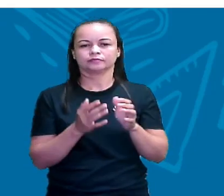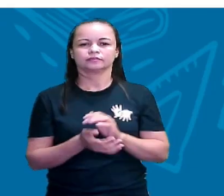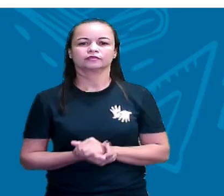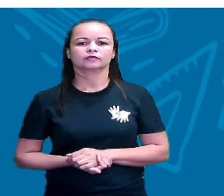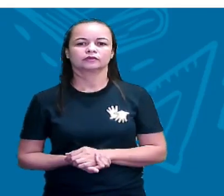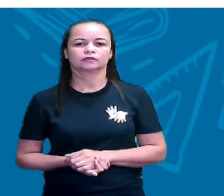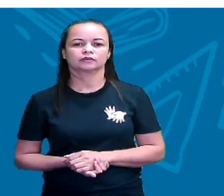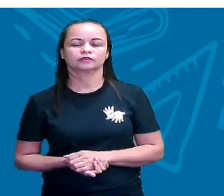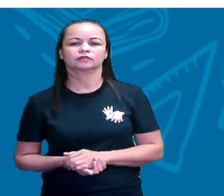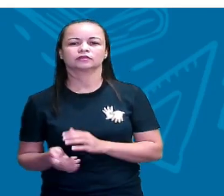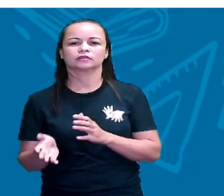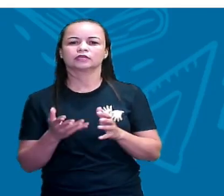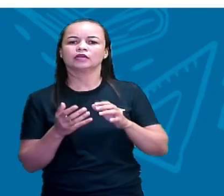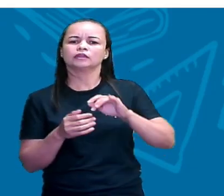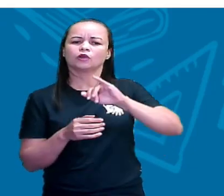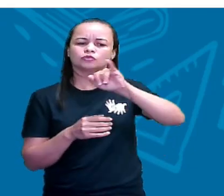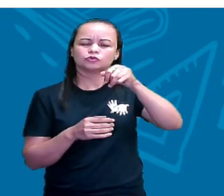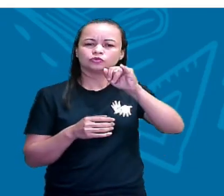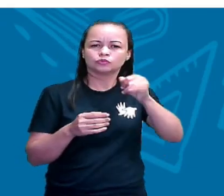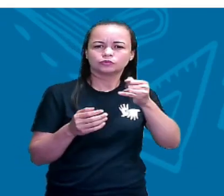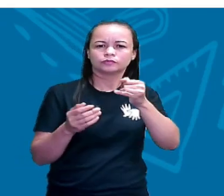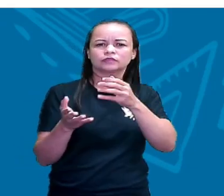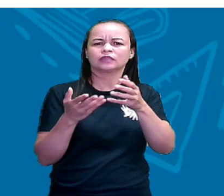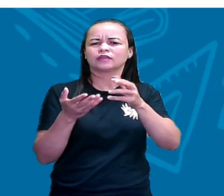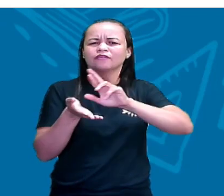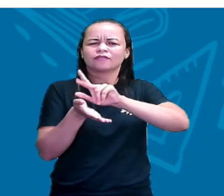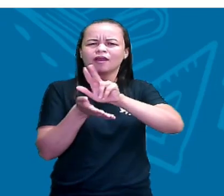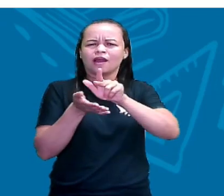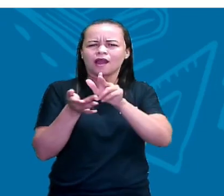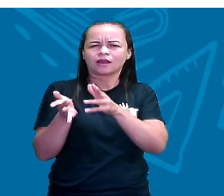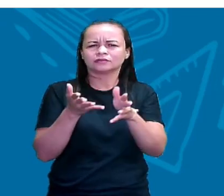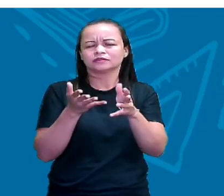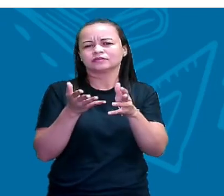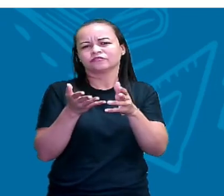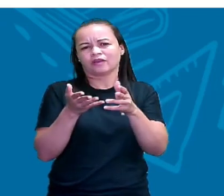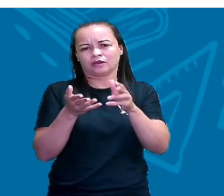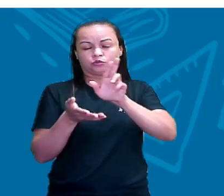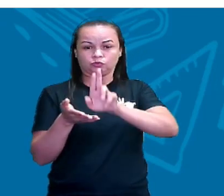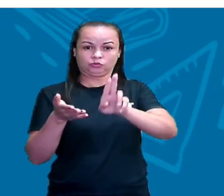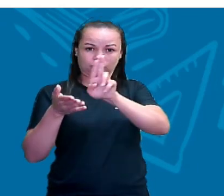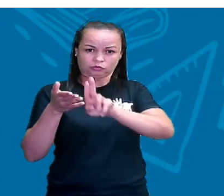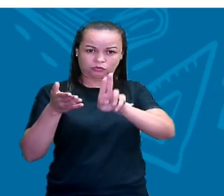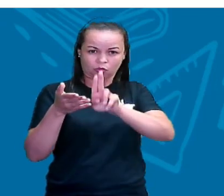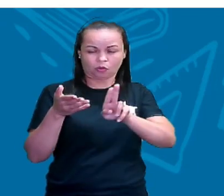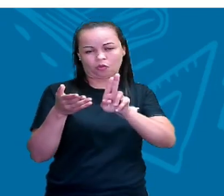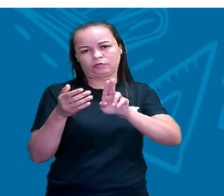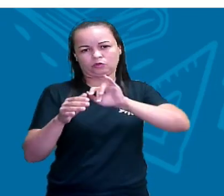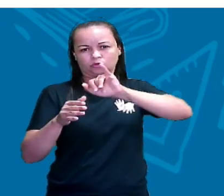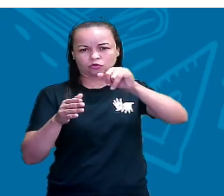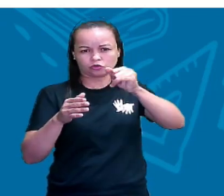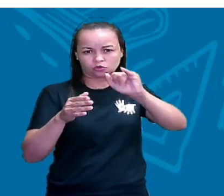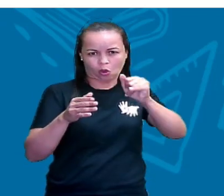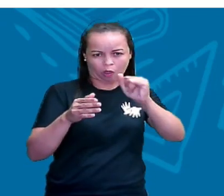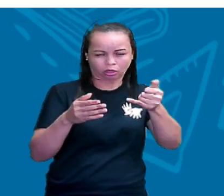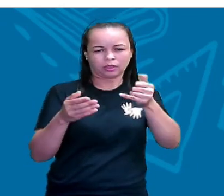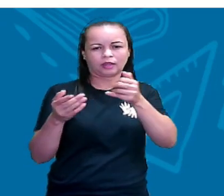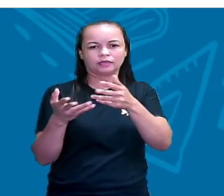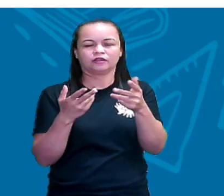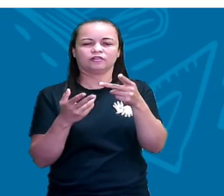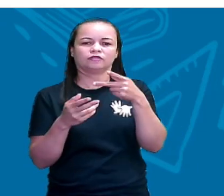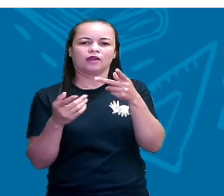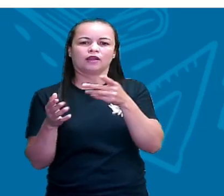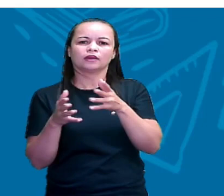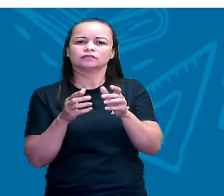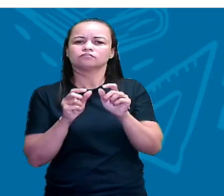ó, juguete, rabón, jamón, jardim, justiça.